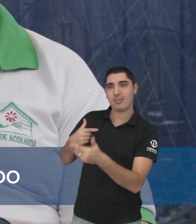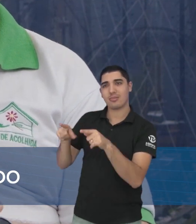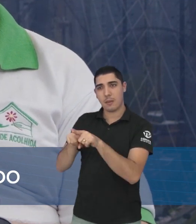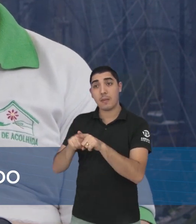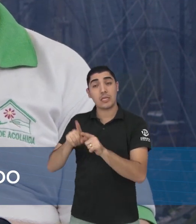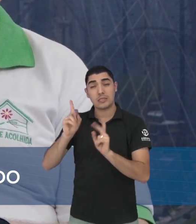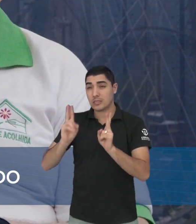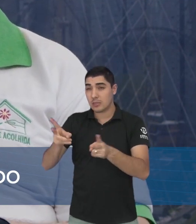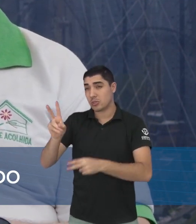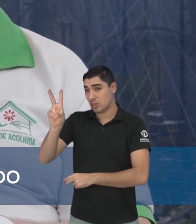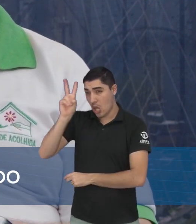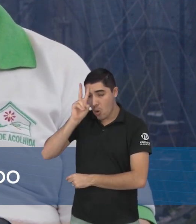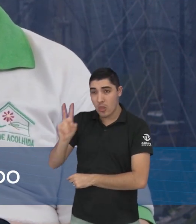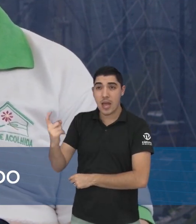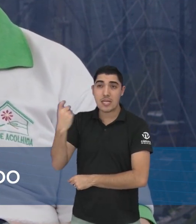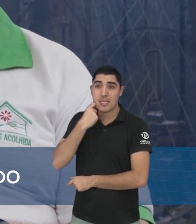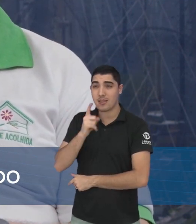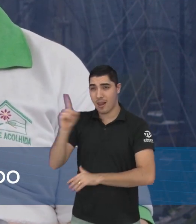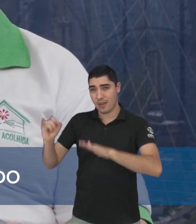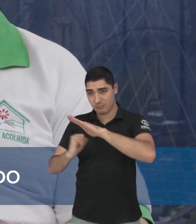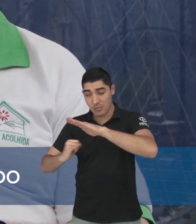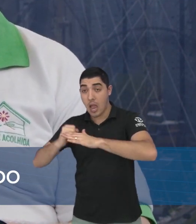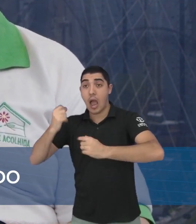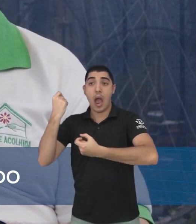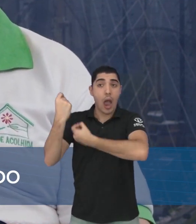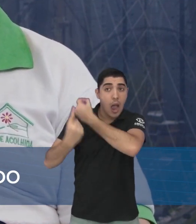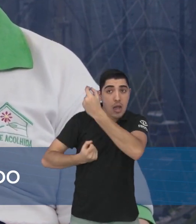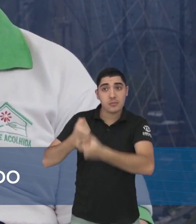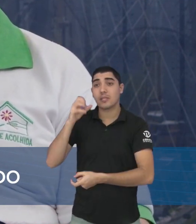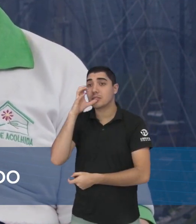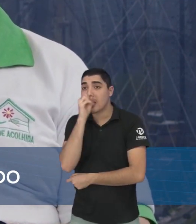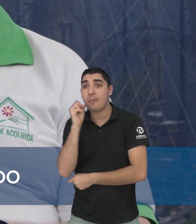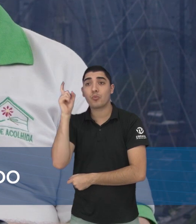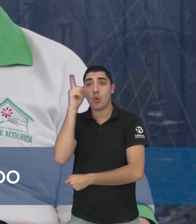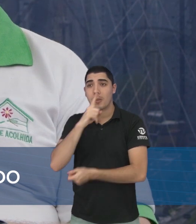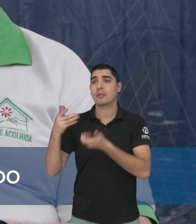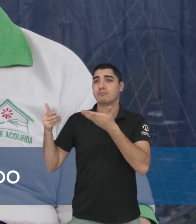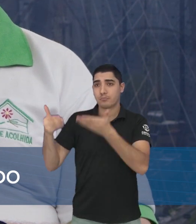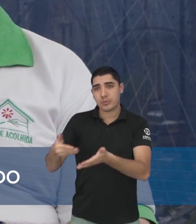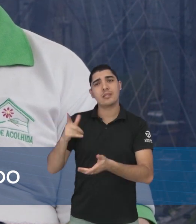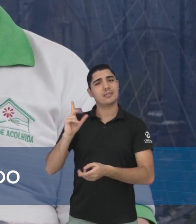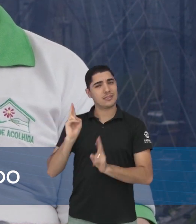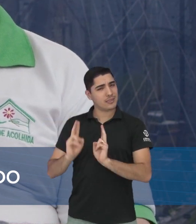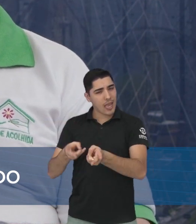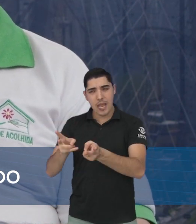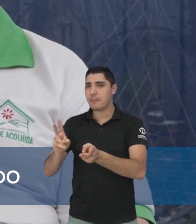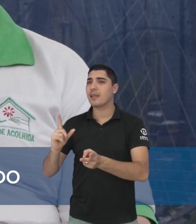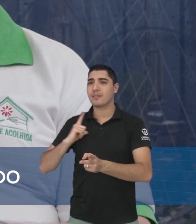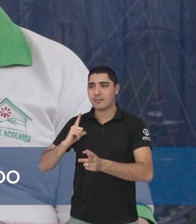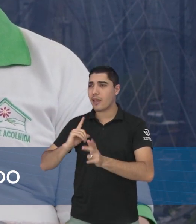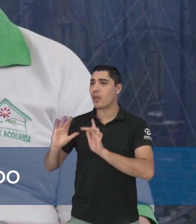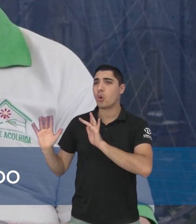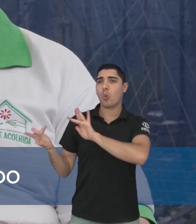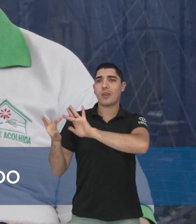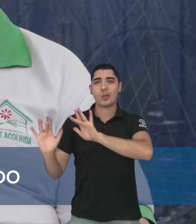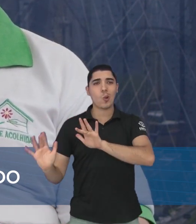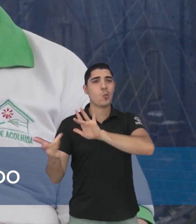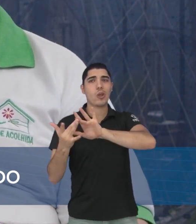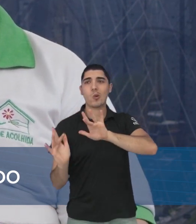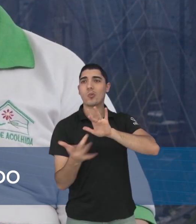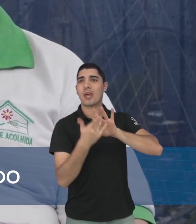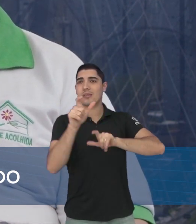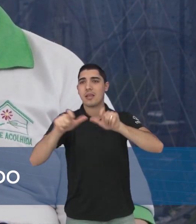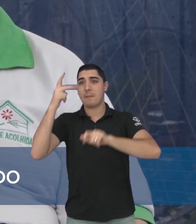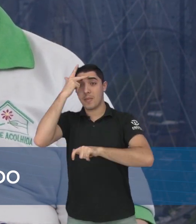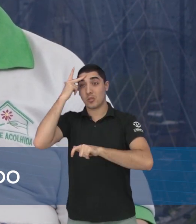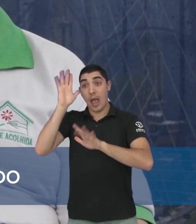dia a dia, de segunda a sexta na entidade, às vezes sábado e domingo e tal, a gente tem contato, Dani, com muito mais gente